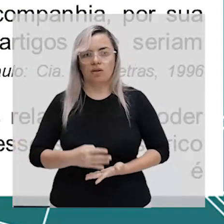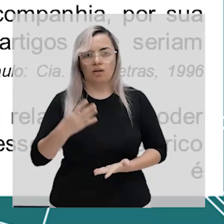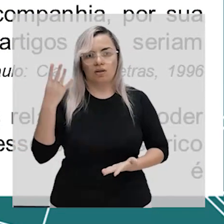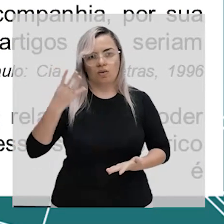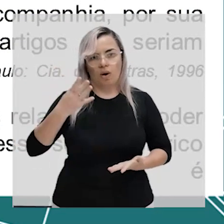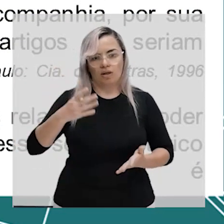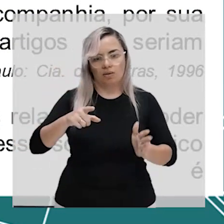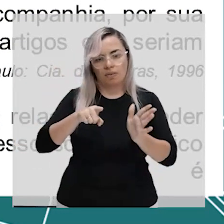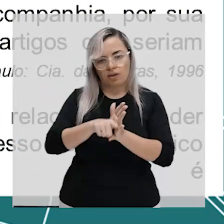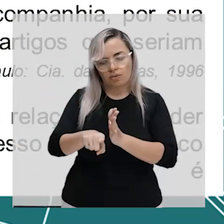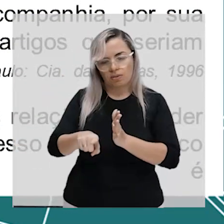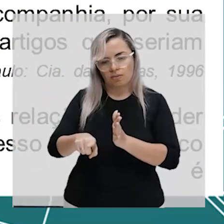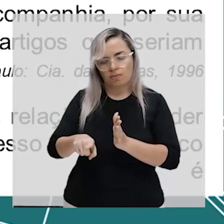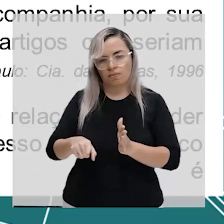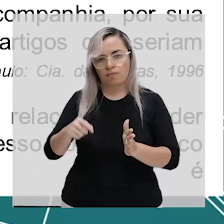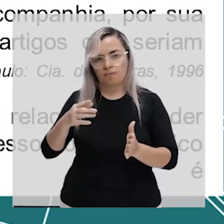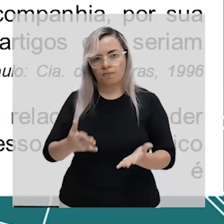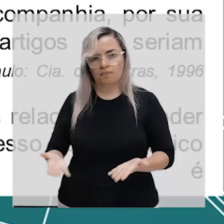item,